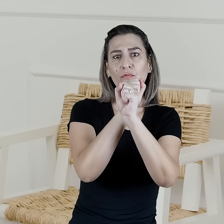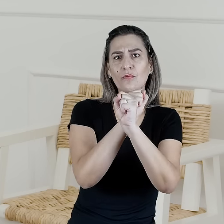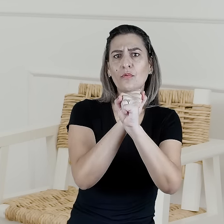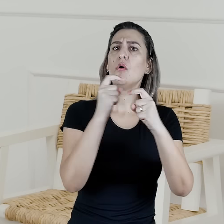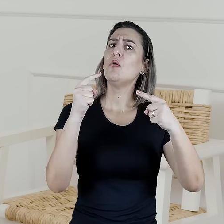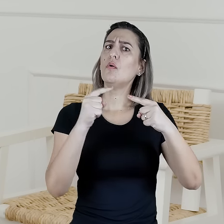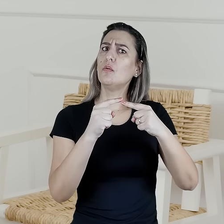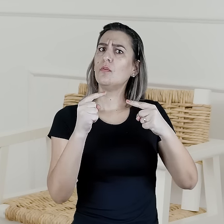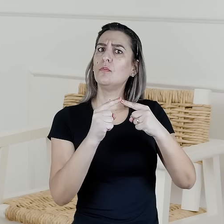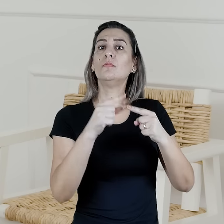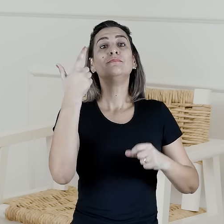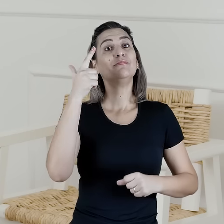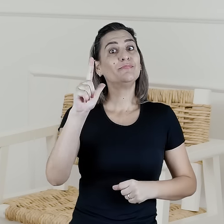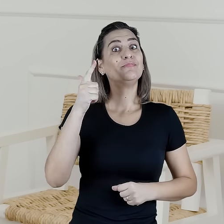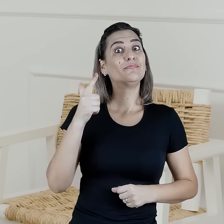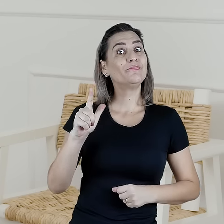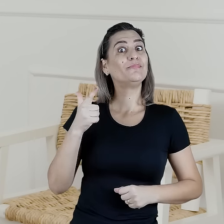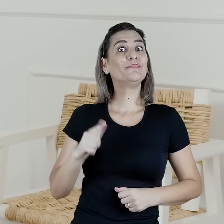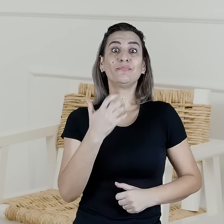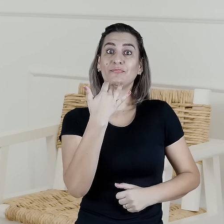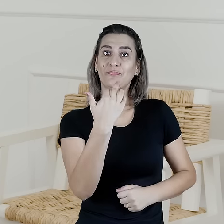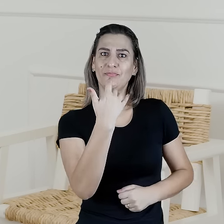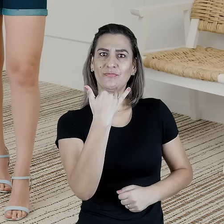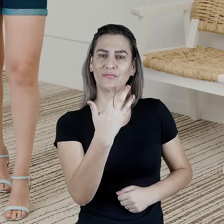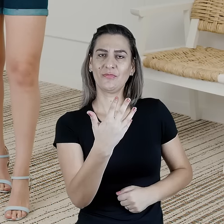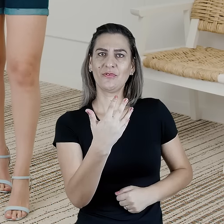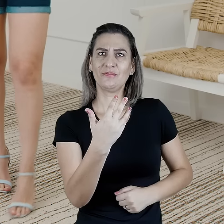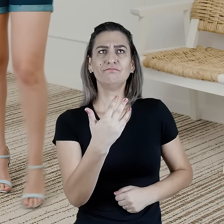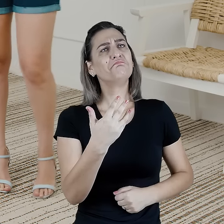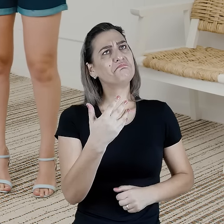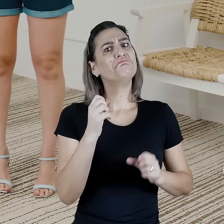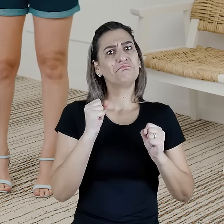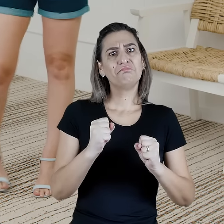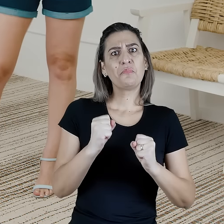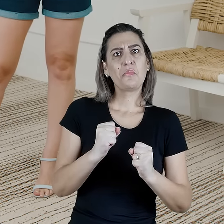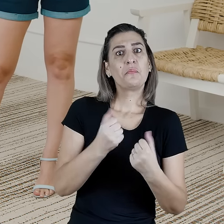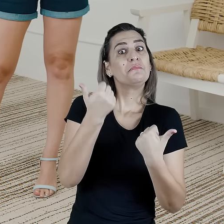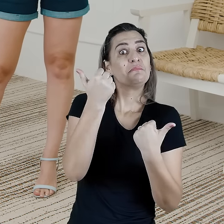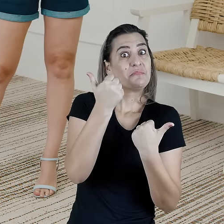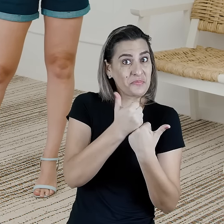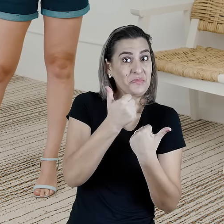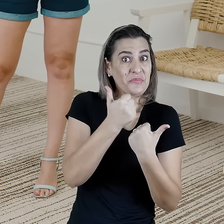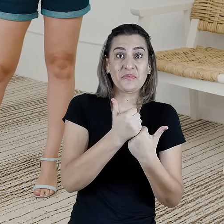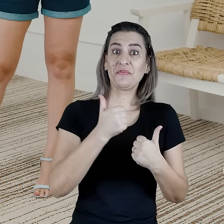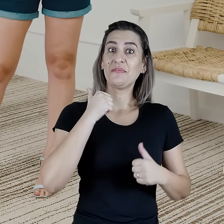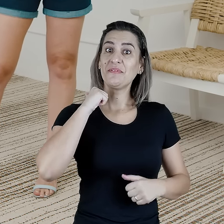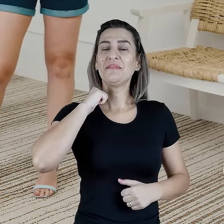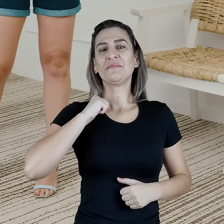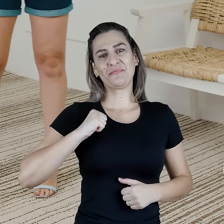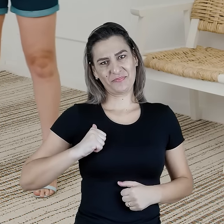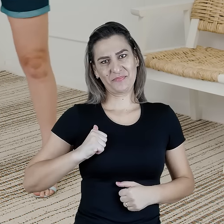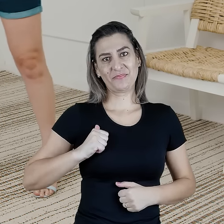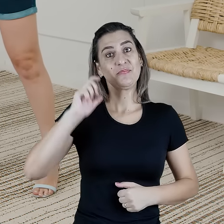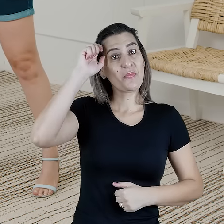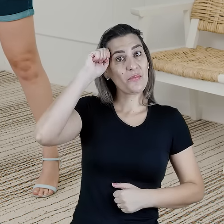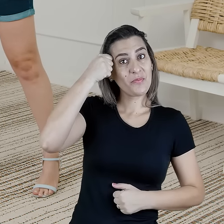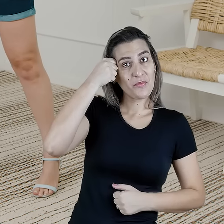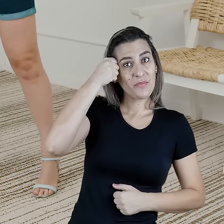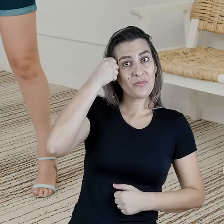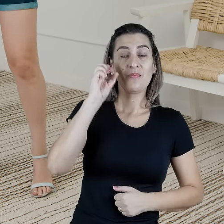cor que super combina com várias outras cores também. Para mim, tá aí uma cor que pode ser coringa e sim